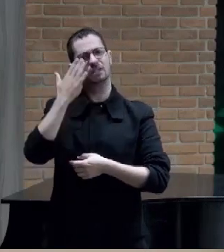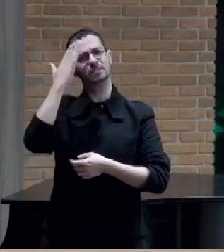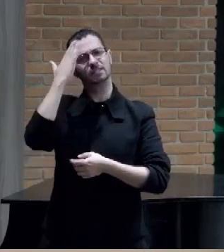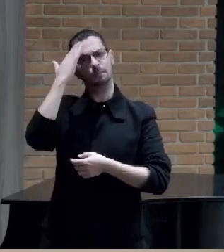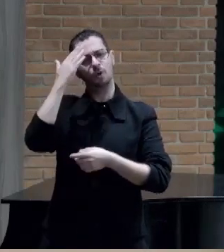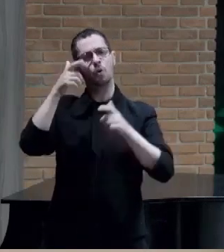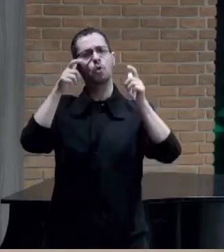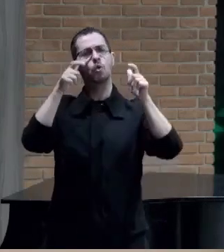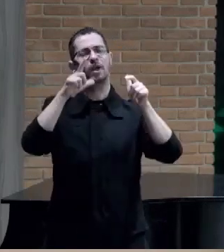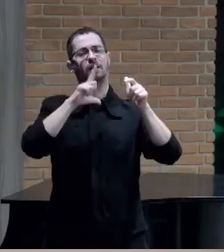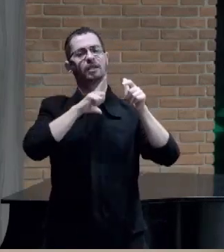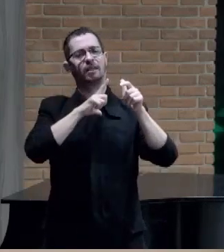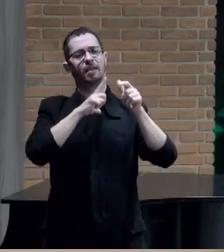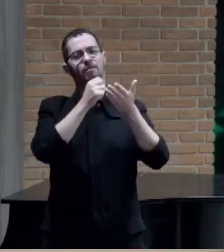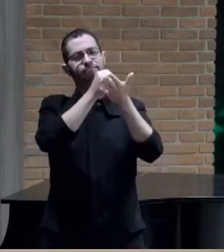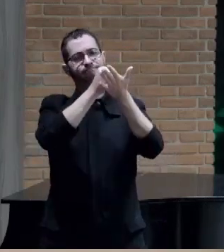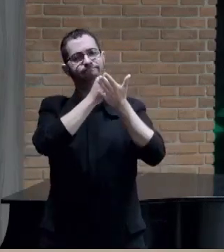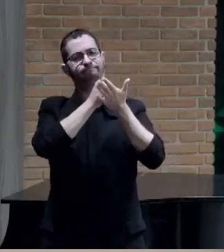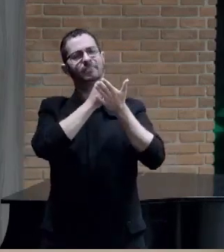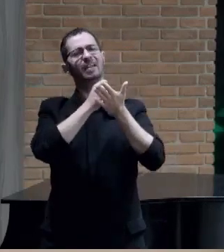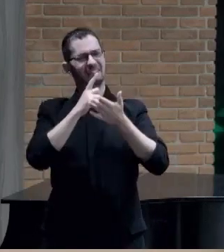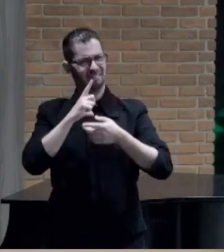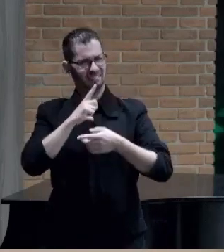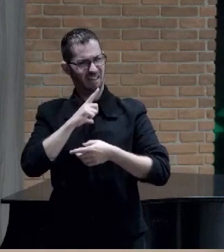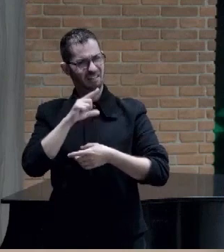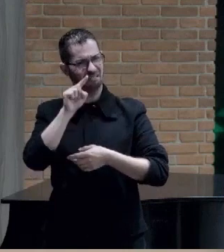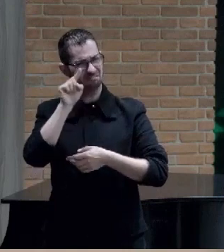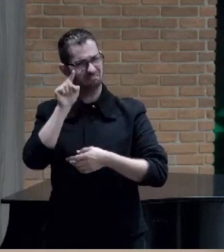seguro. Será que ele existe?